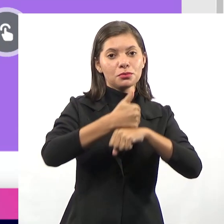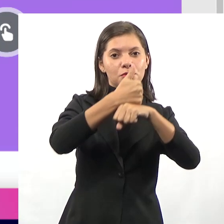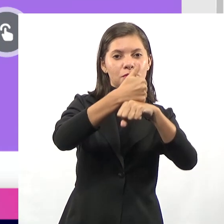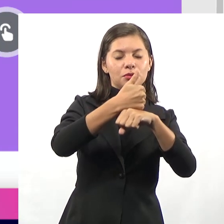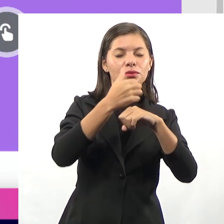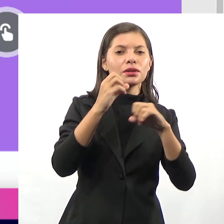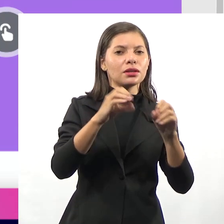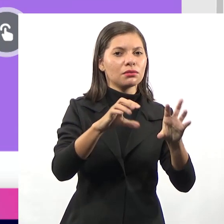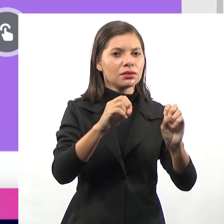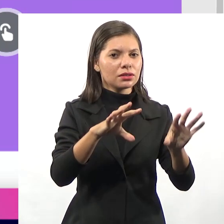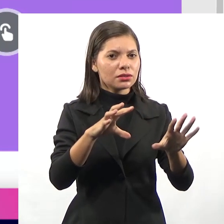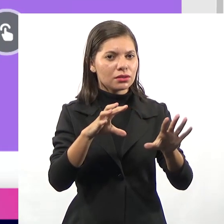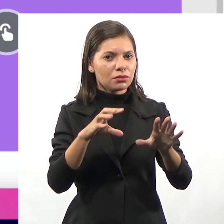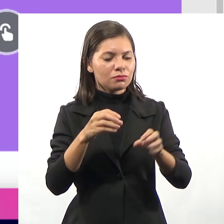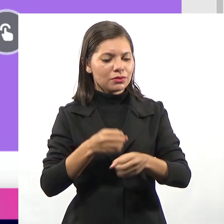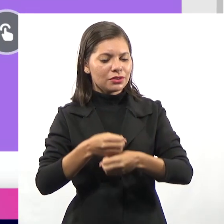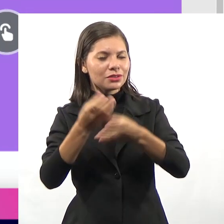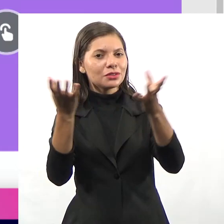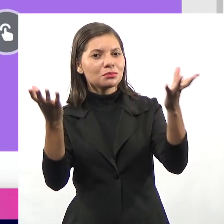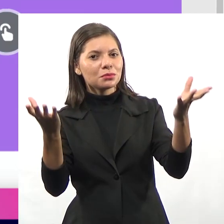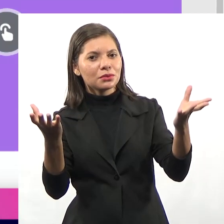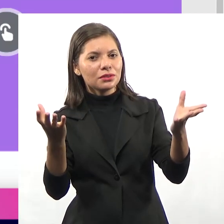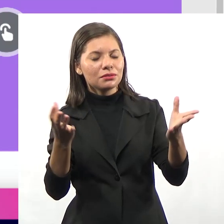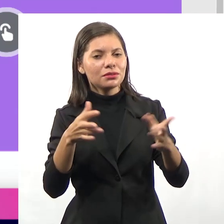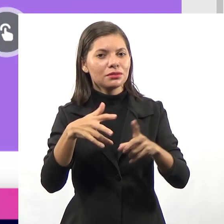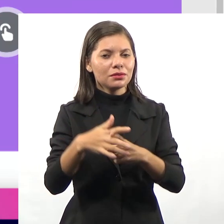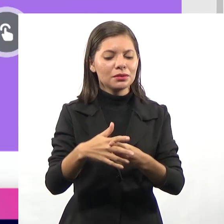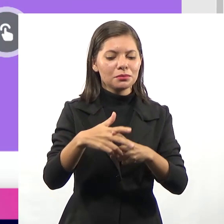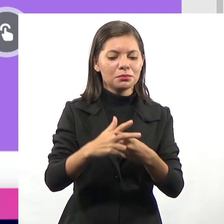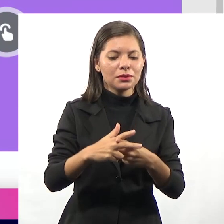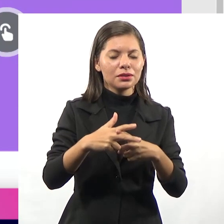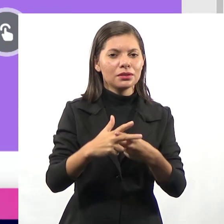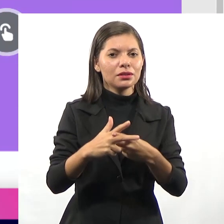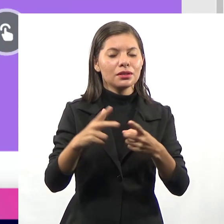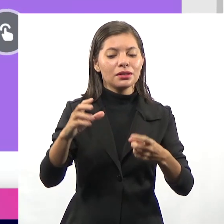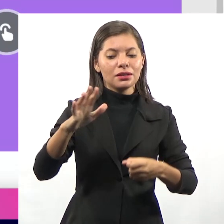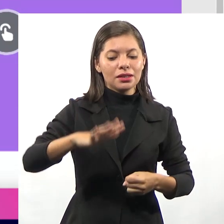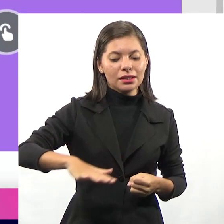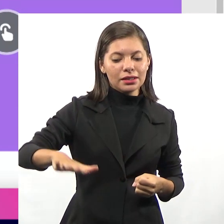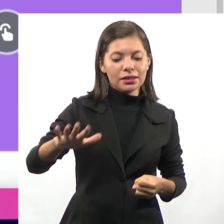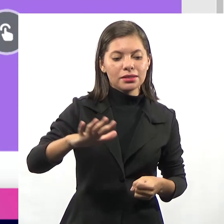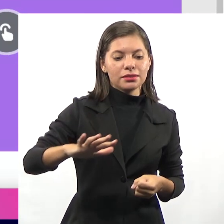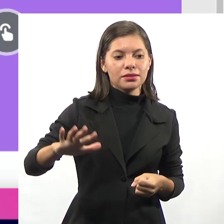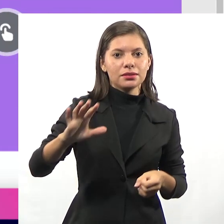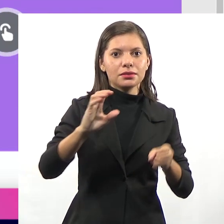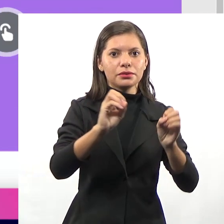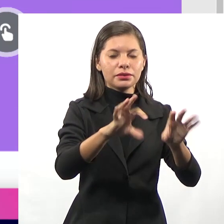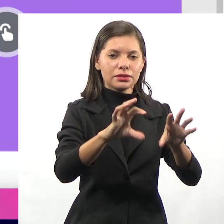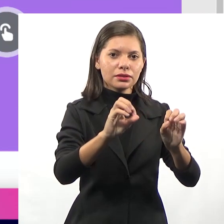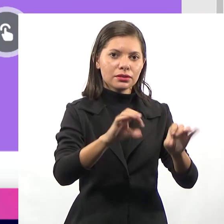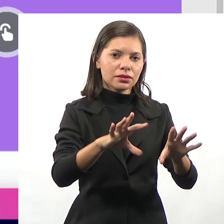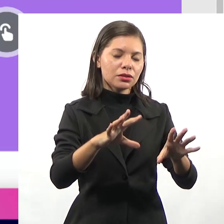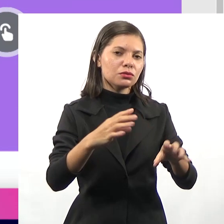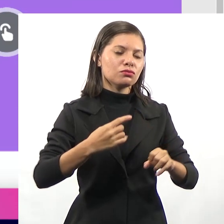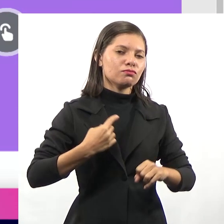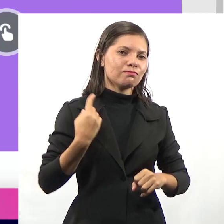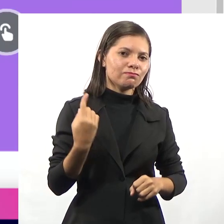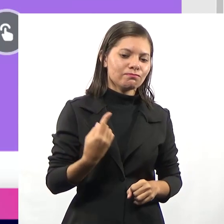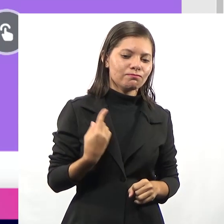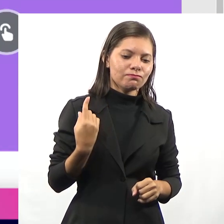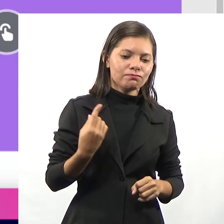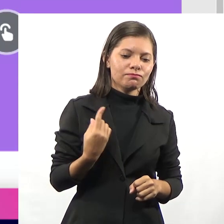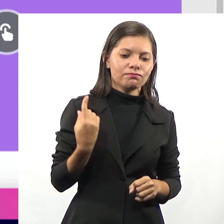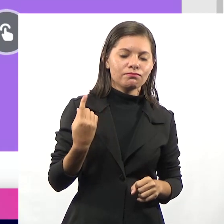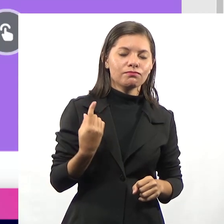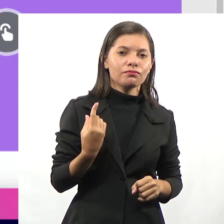educação, distribuindo essas ferramentas em áreas que são para o ensino personalizado, o ensino